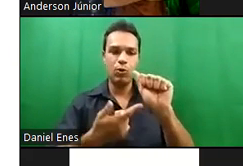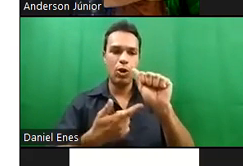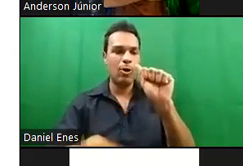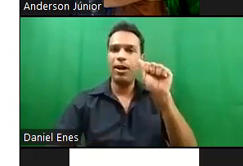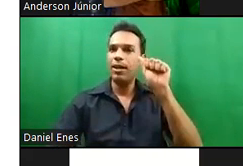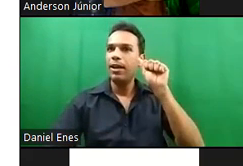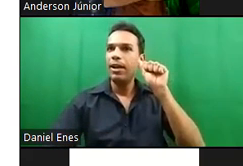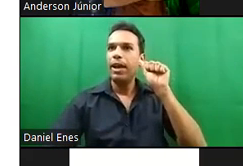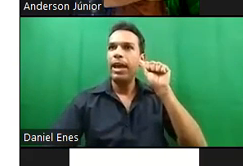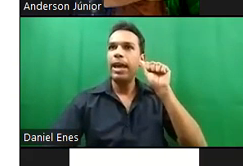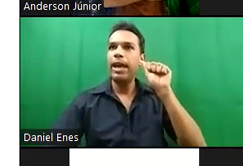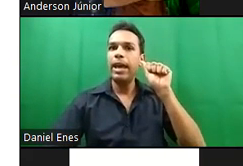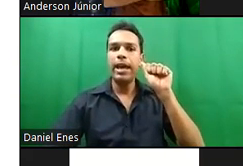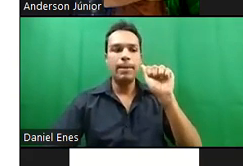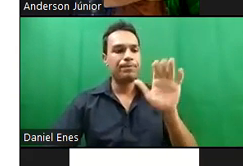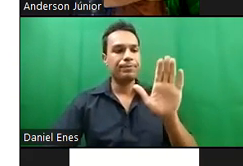exemplo, como